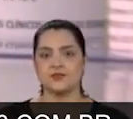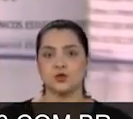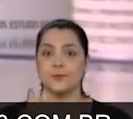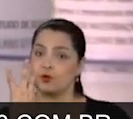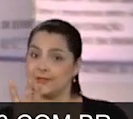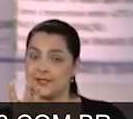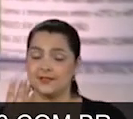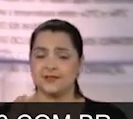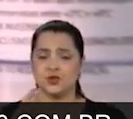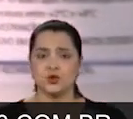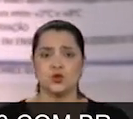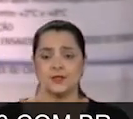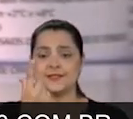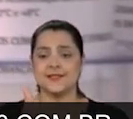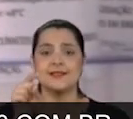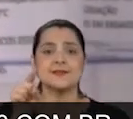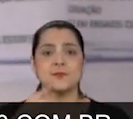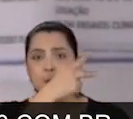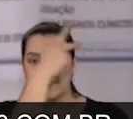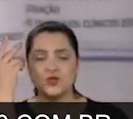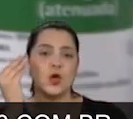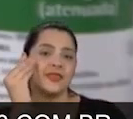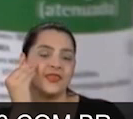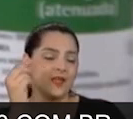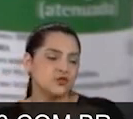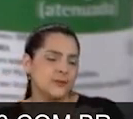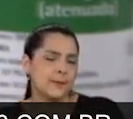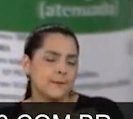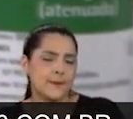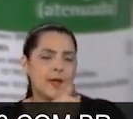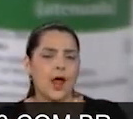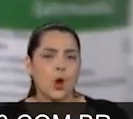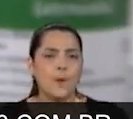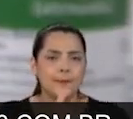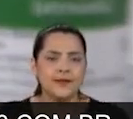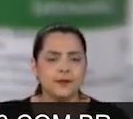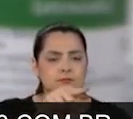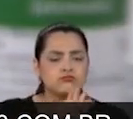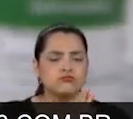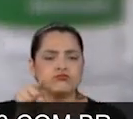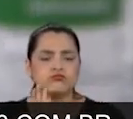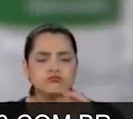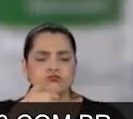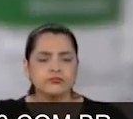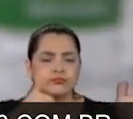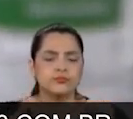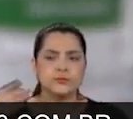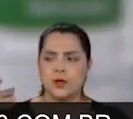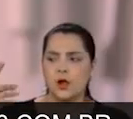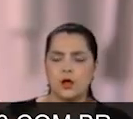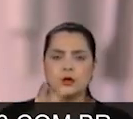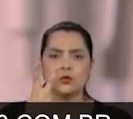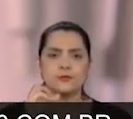com mais de 16 mil pessoas de todo o Brasil, que estão sendo acompanhadas pelos pesquisadores desde